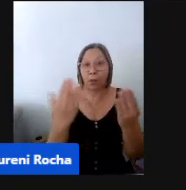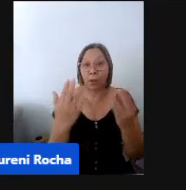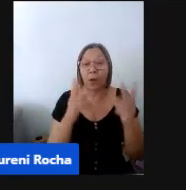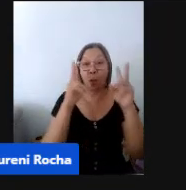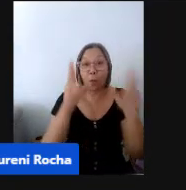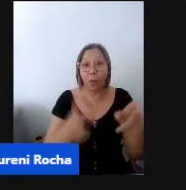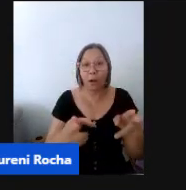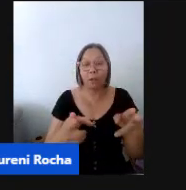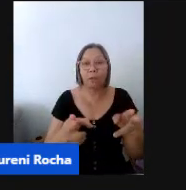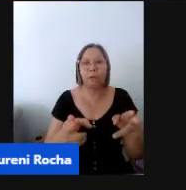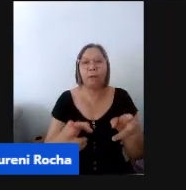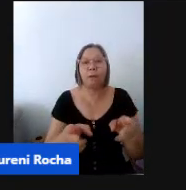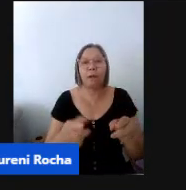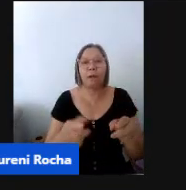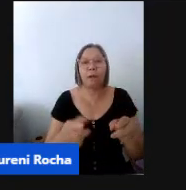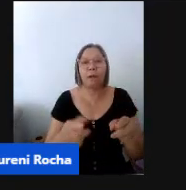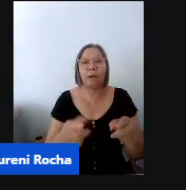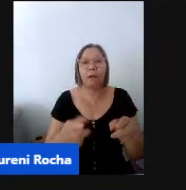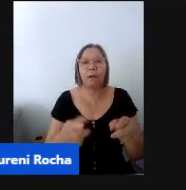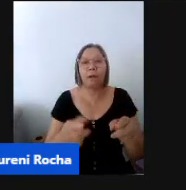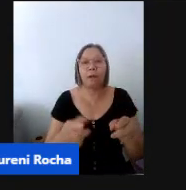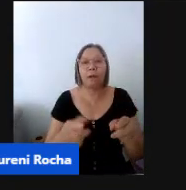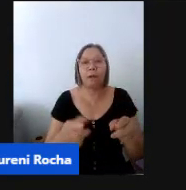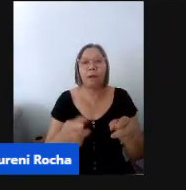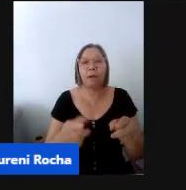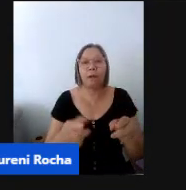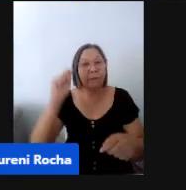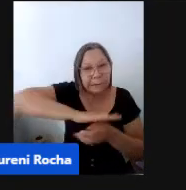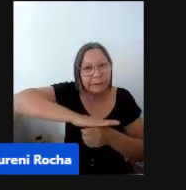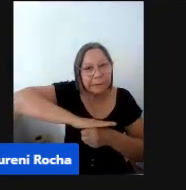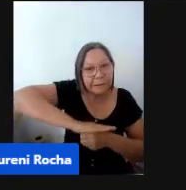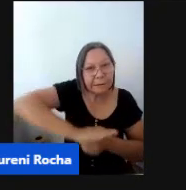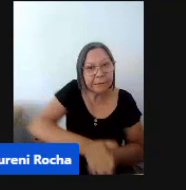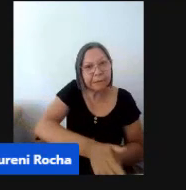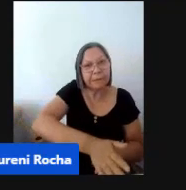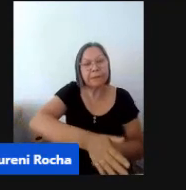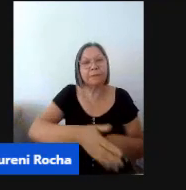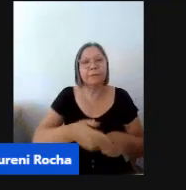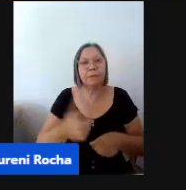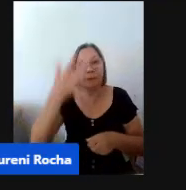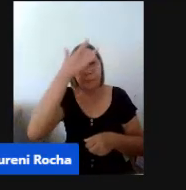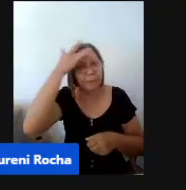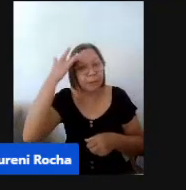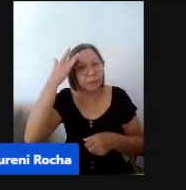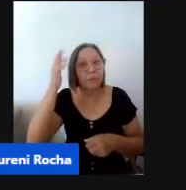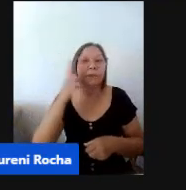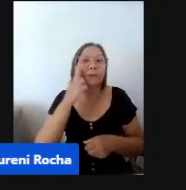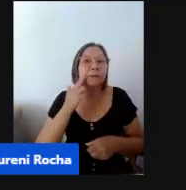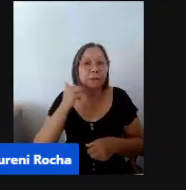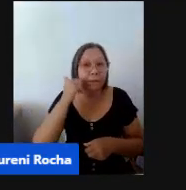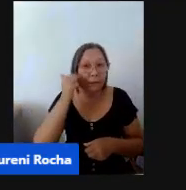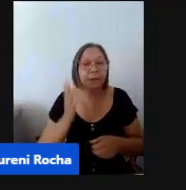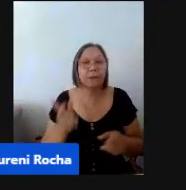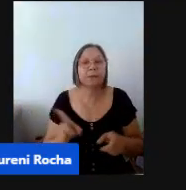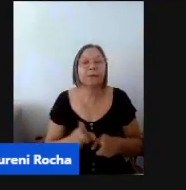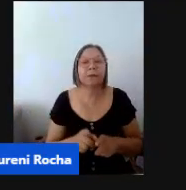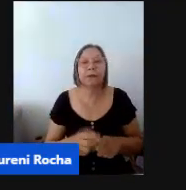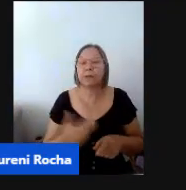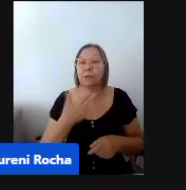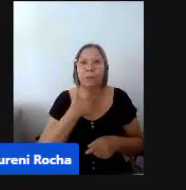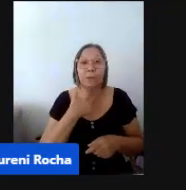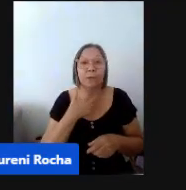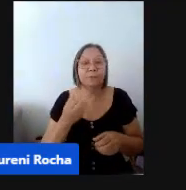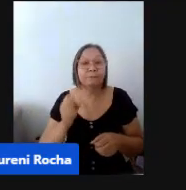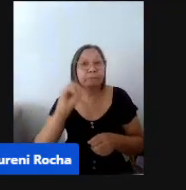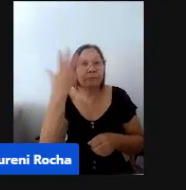de práticas criminosas que não podem acontecer dentro da escola. Ou seja, toda a legislação, a